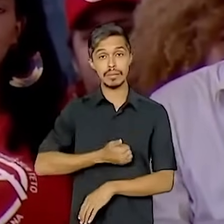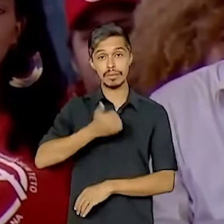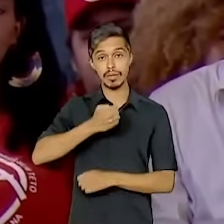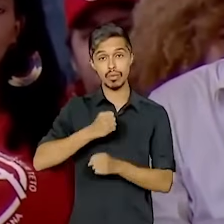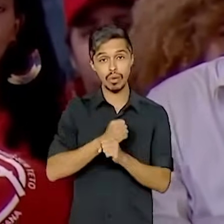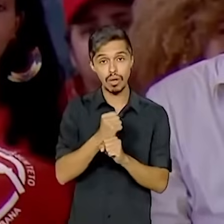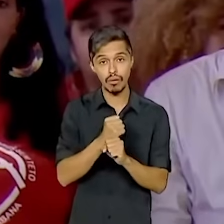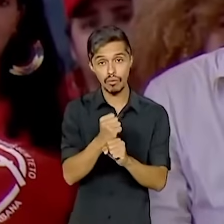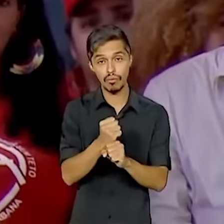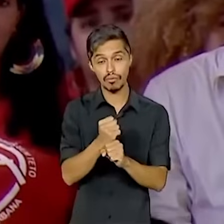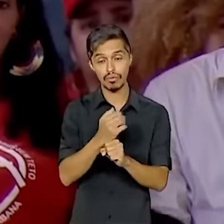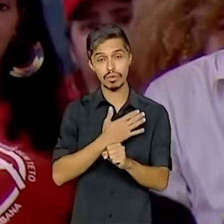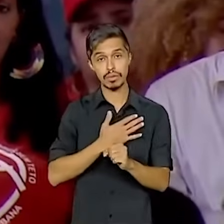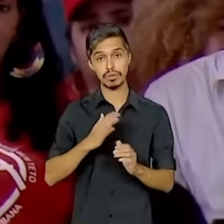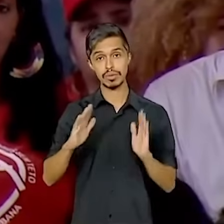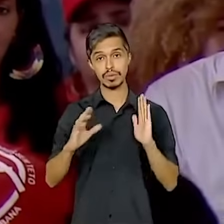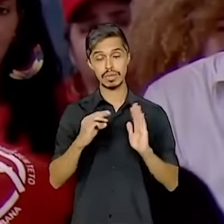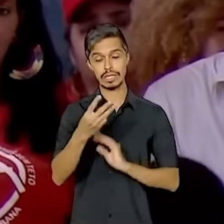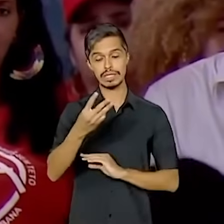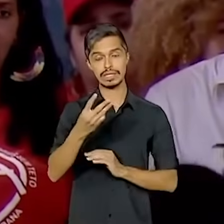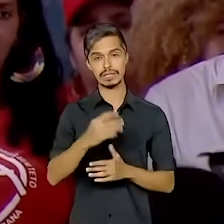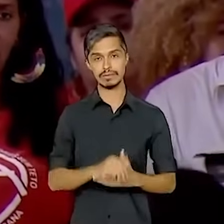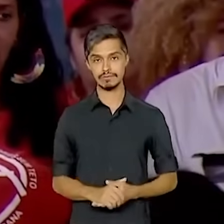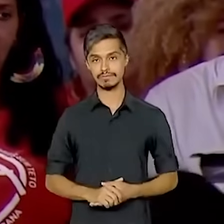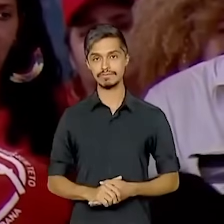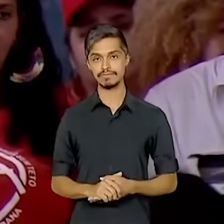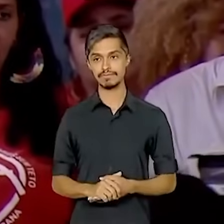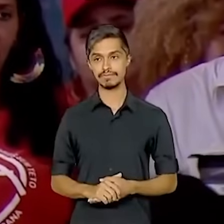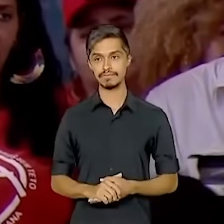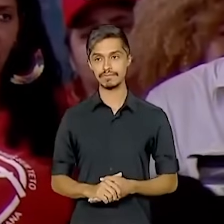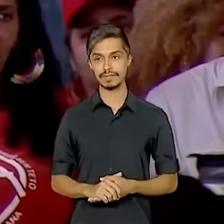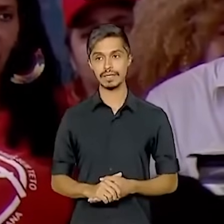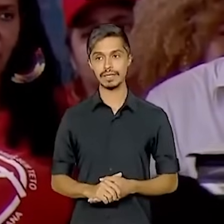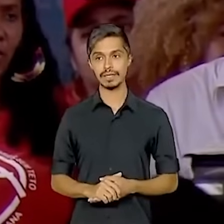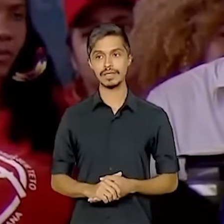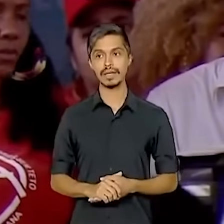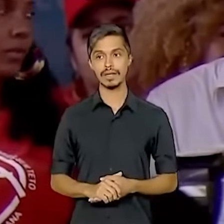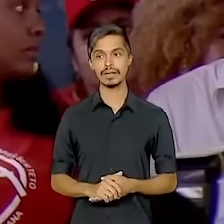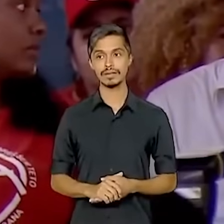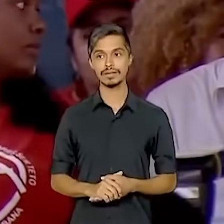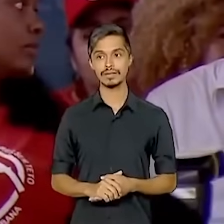ano do meu terceiro mandato. Eu